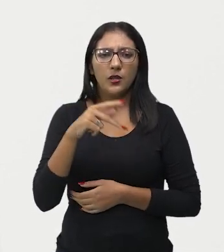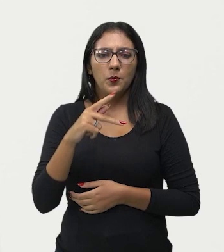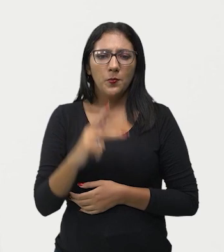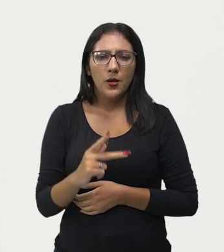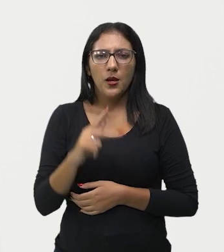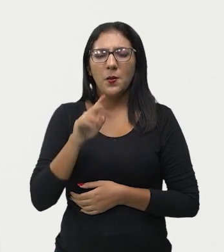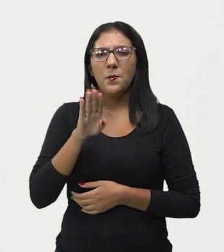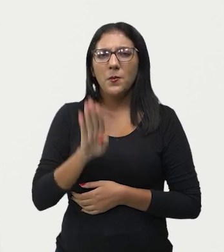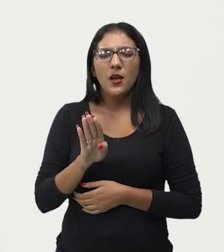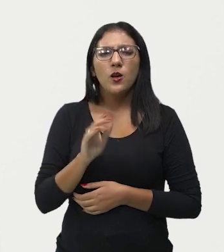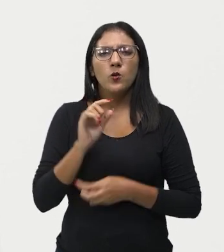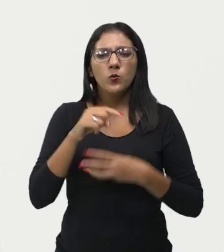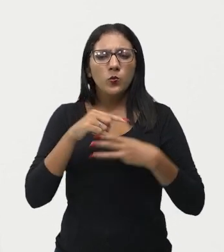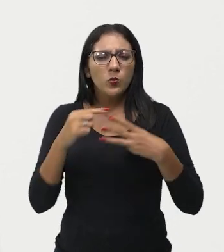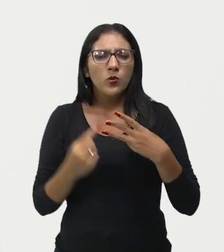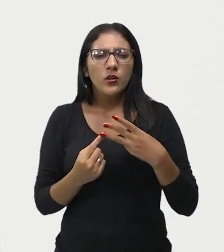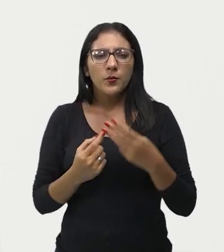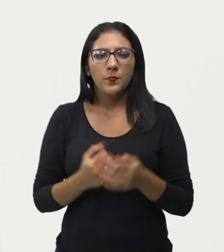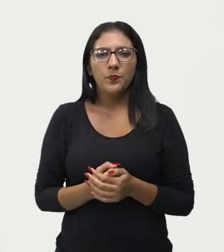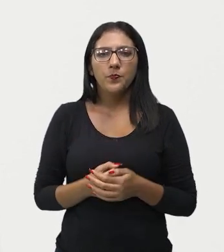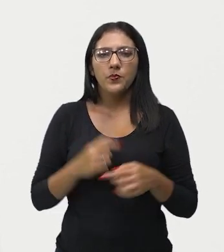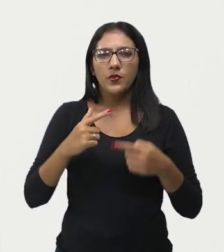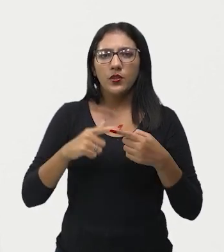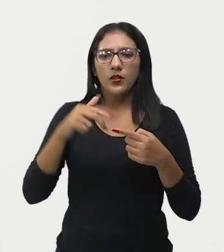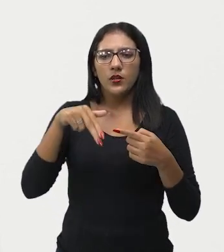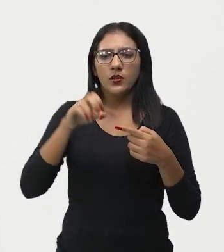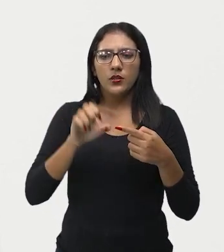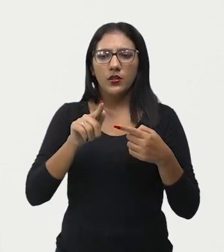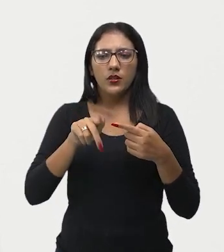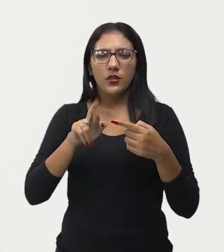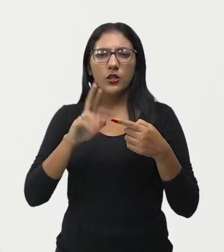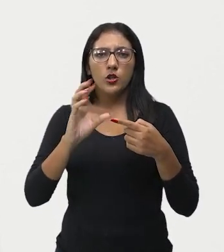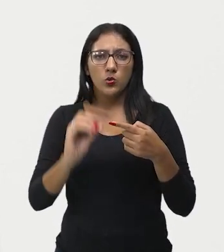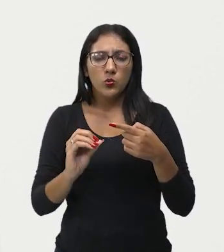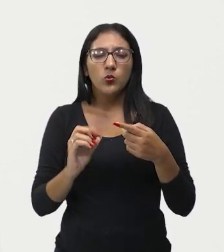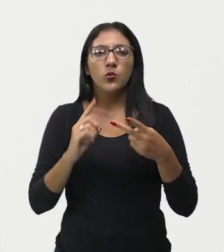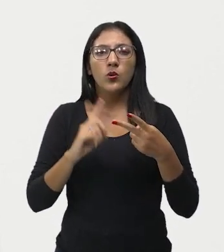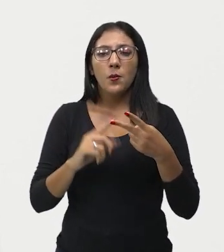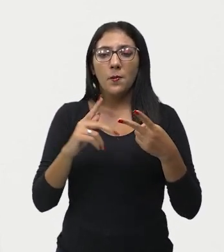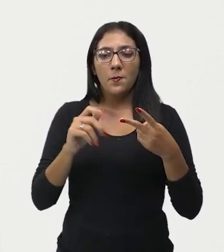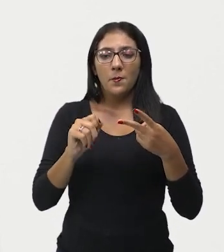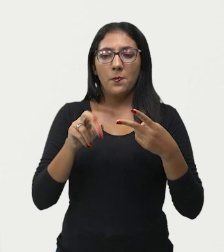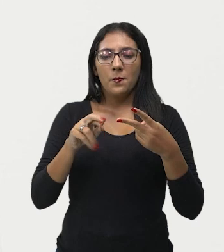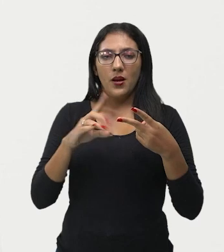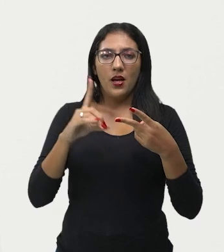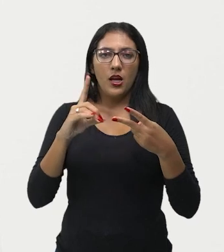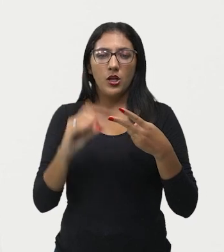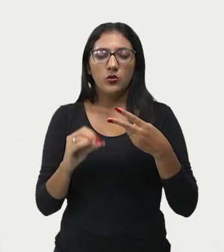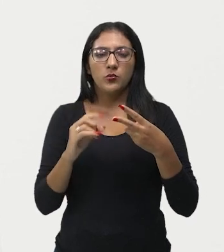B são intuitivos a palavra negro, N a palavra negro, P a palavra pardo, né?